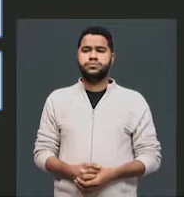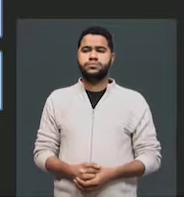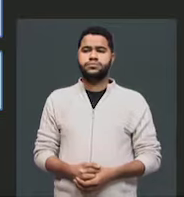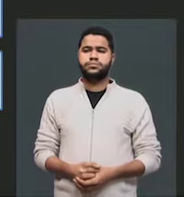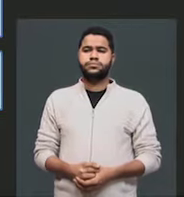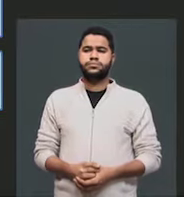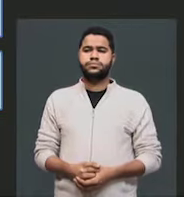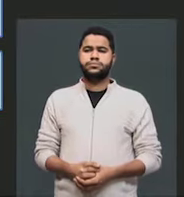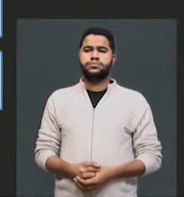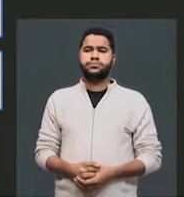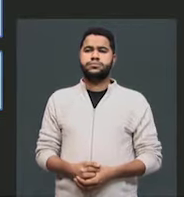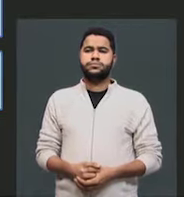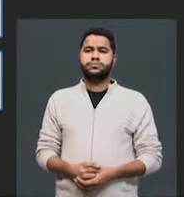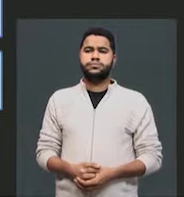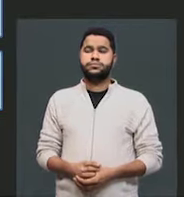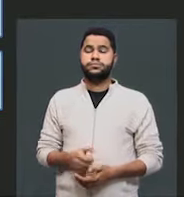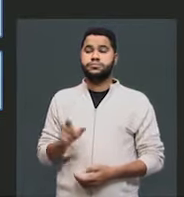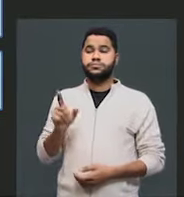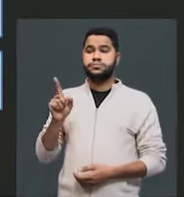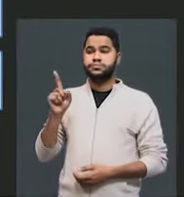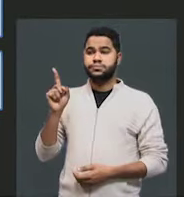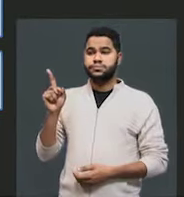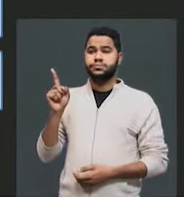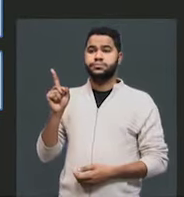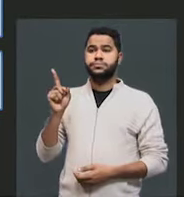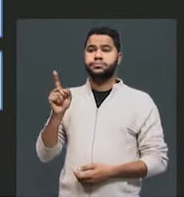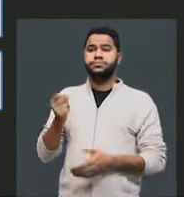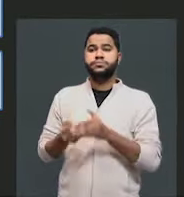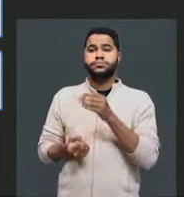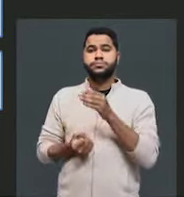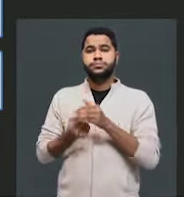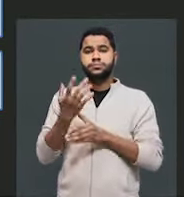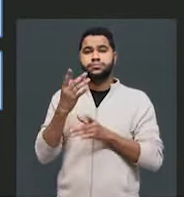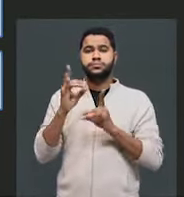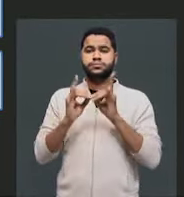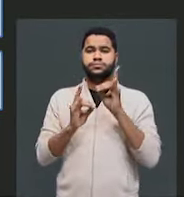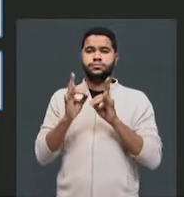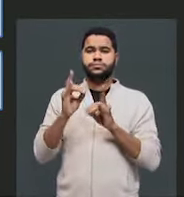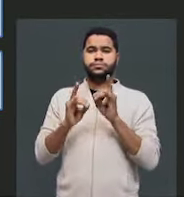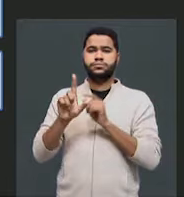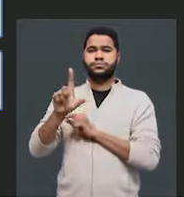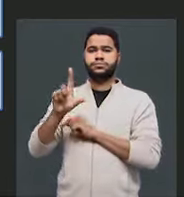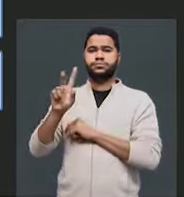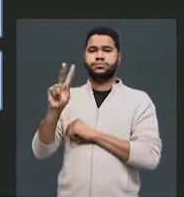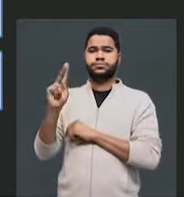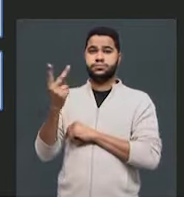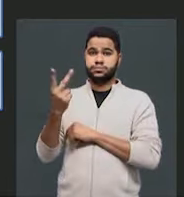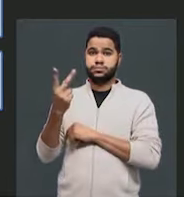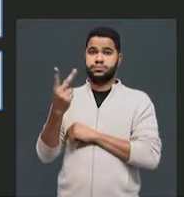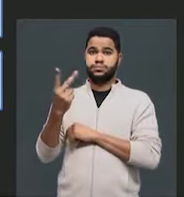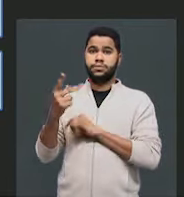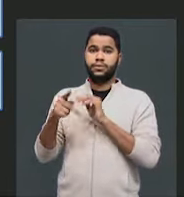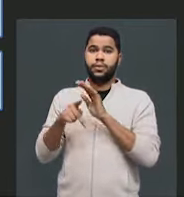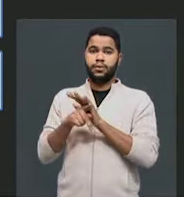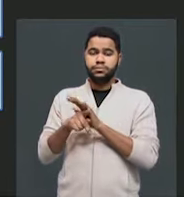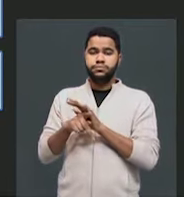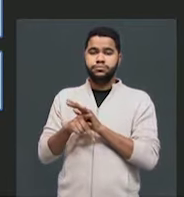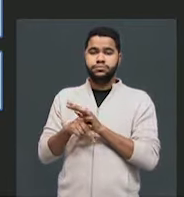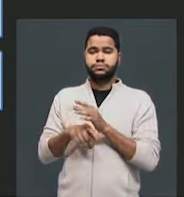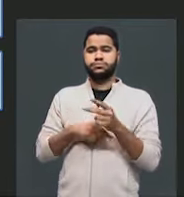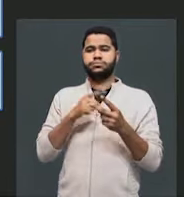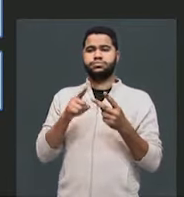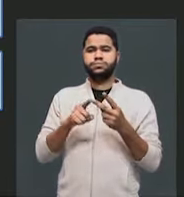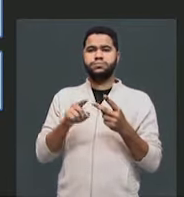Eu tenho aqui na hipófise a produção de hormônio LH, que é o hormônio luteinizante,